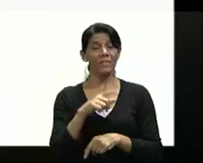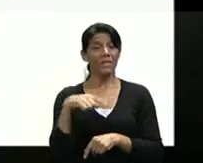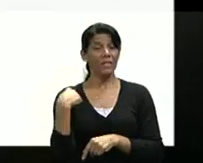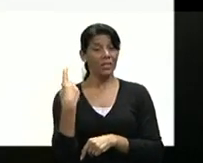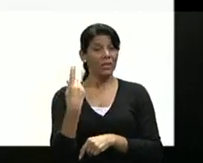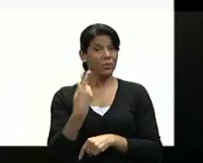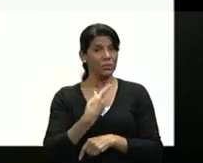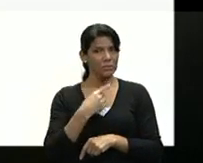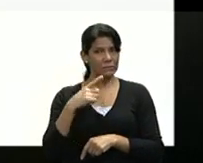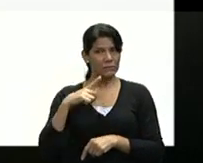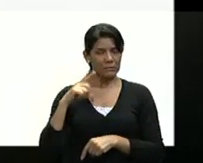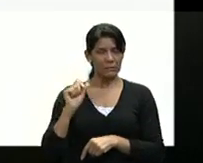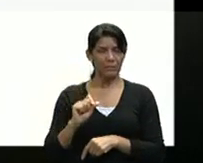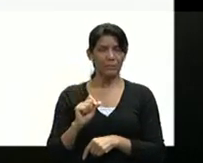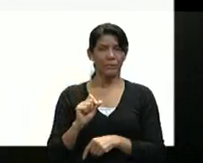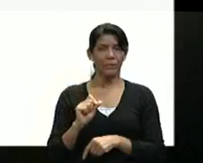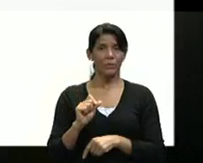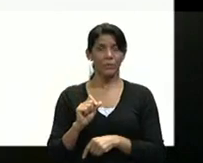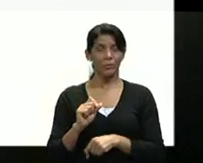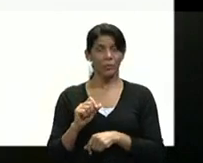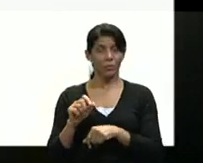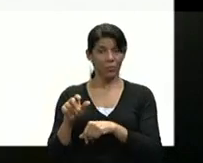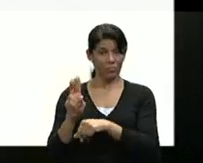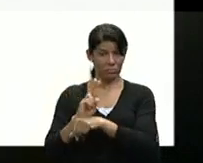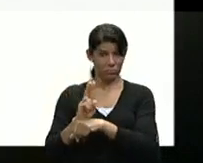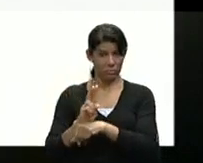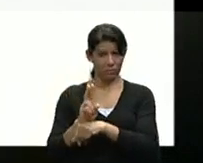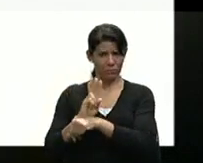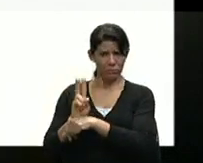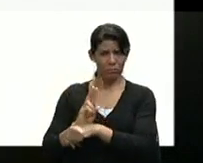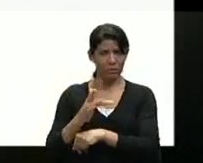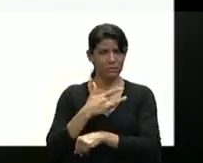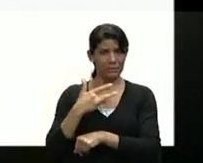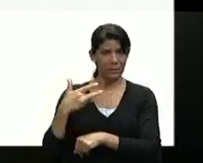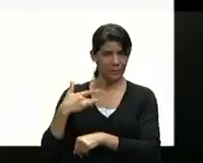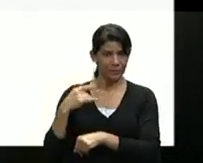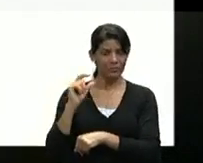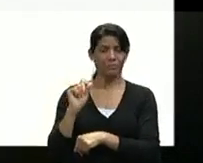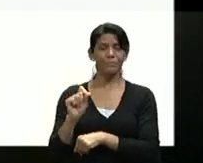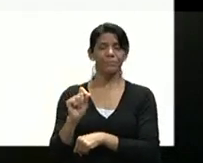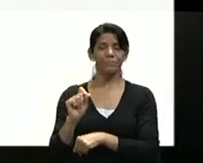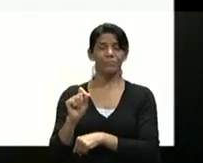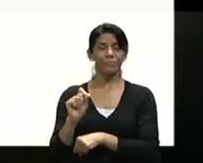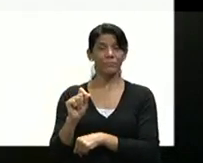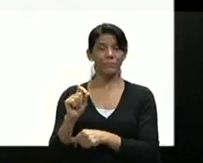nós temos como partes da vigilância em saúde a vigilância